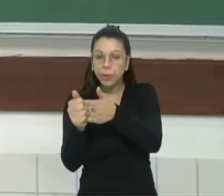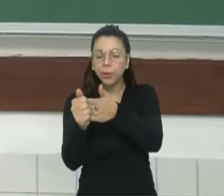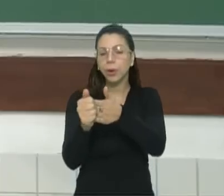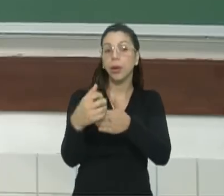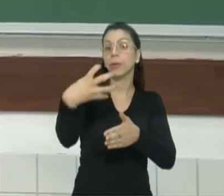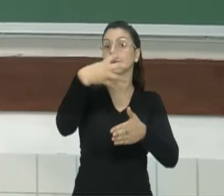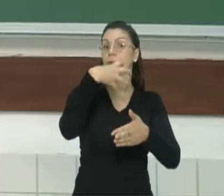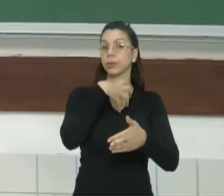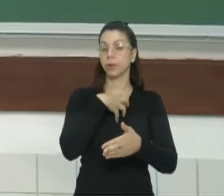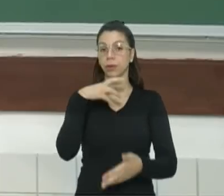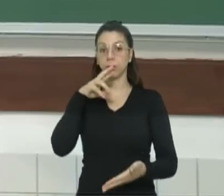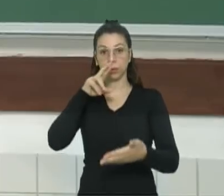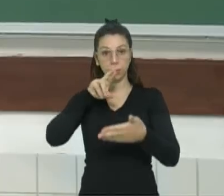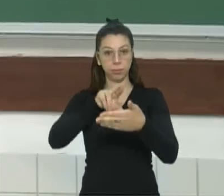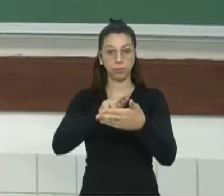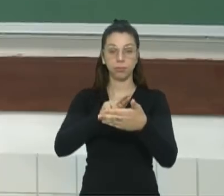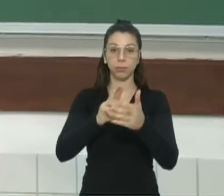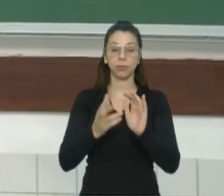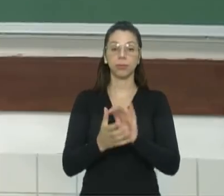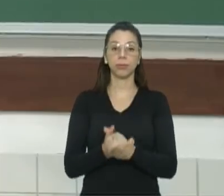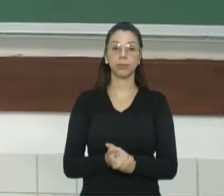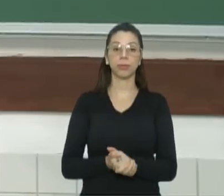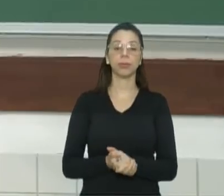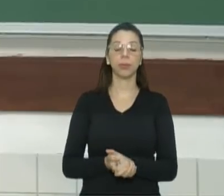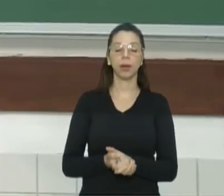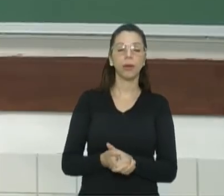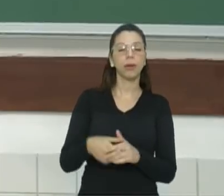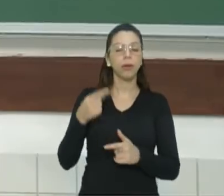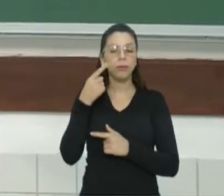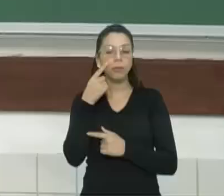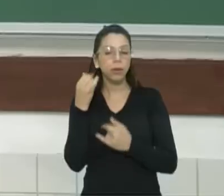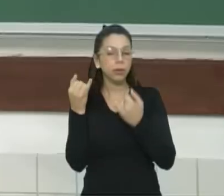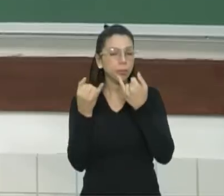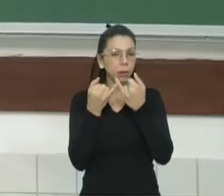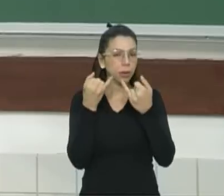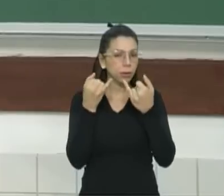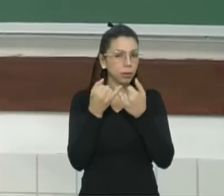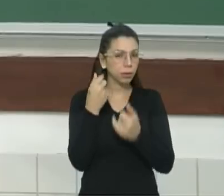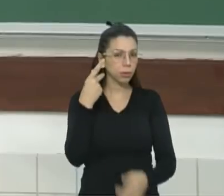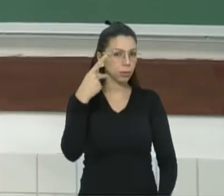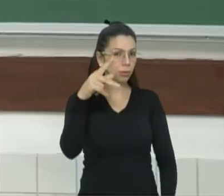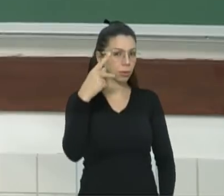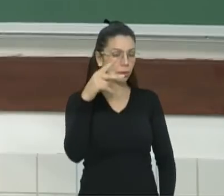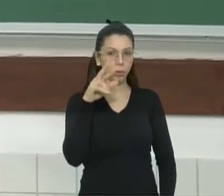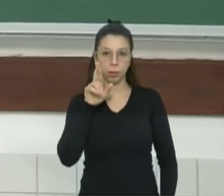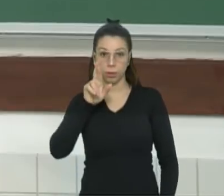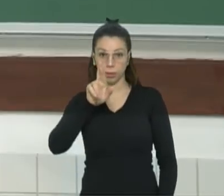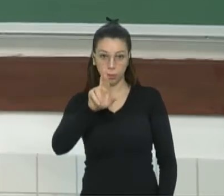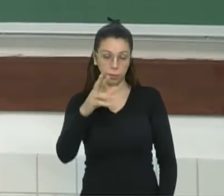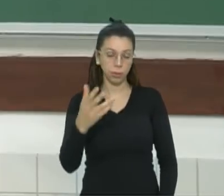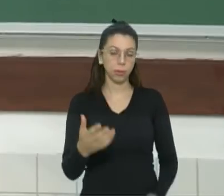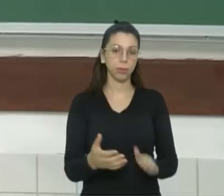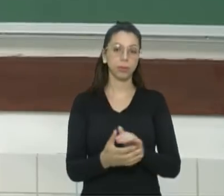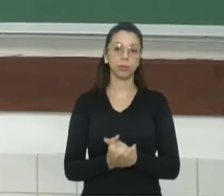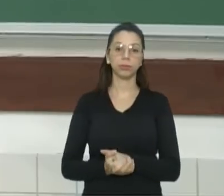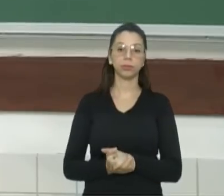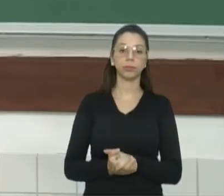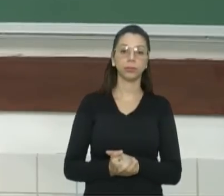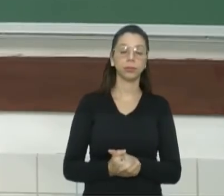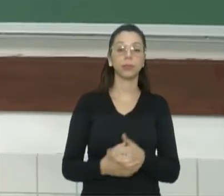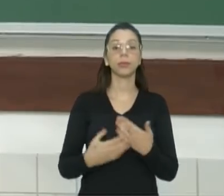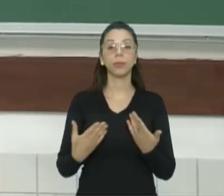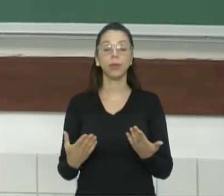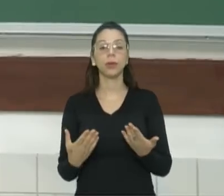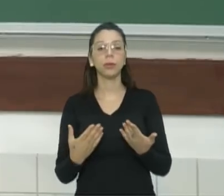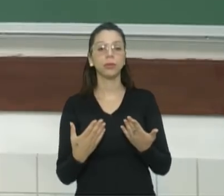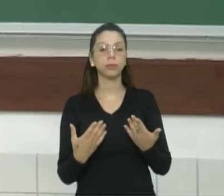uma forma de responder essa questão. Então você verifica aí se tem a essência na sua resposta, o que eu colocar aqui do que você colocou aí, e aí